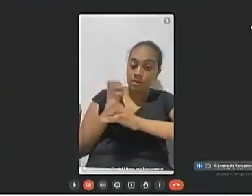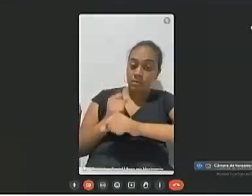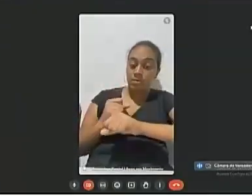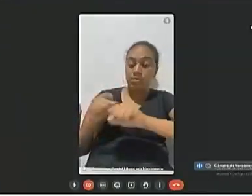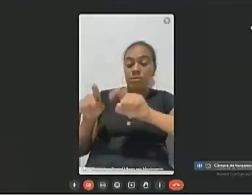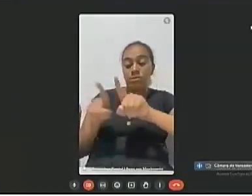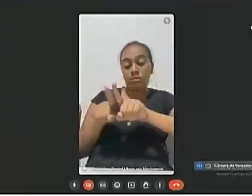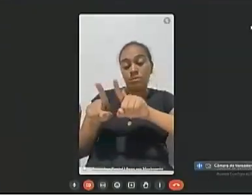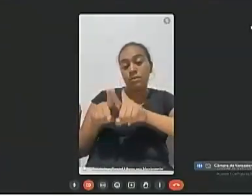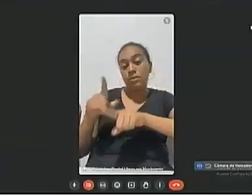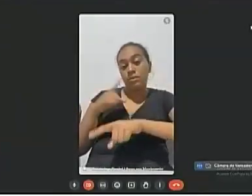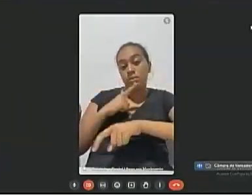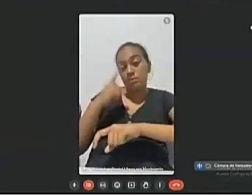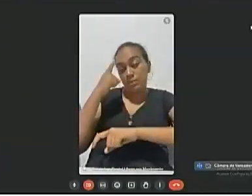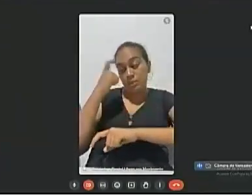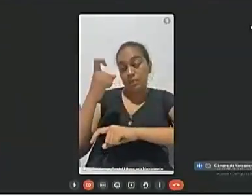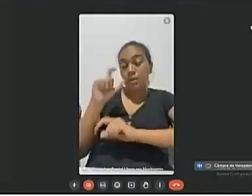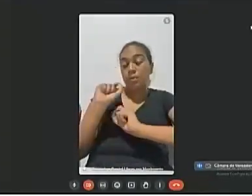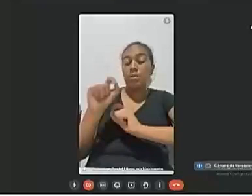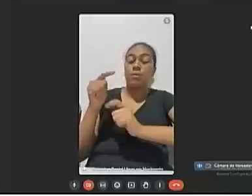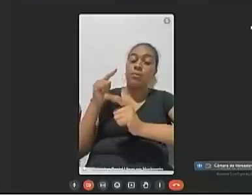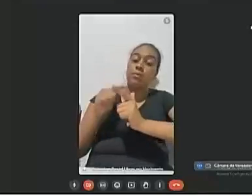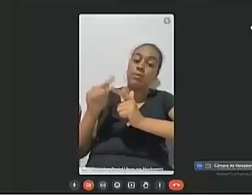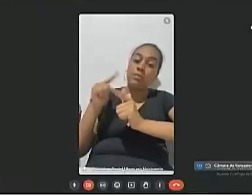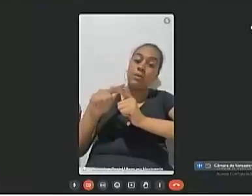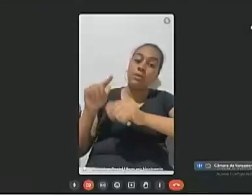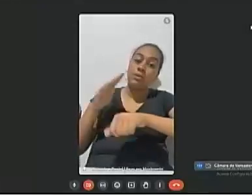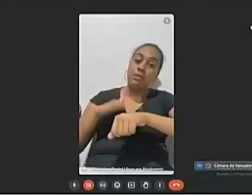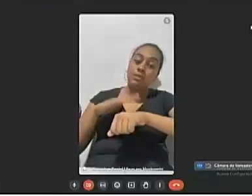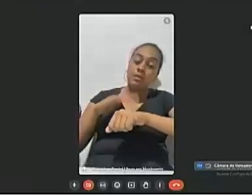vocês terem uma ideia da problemática que é